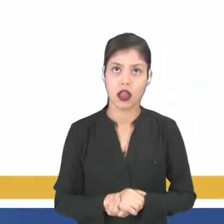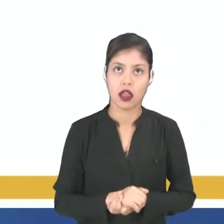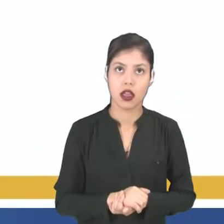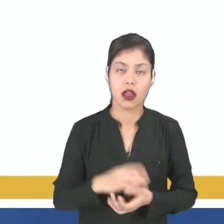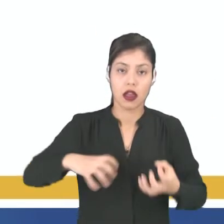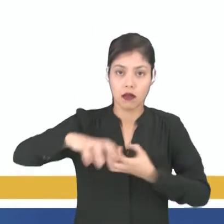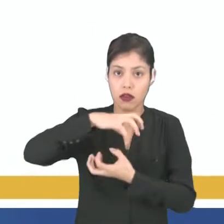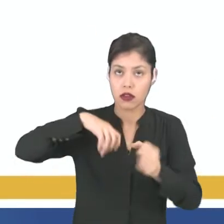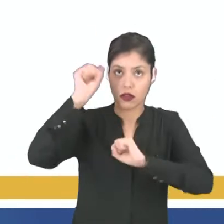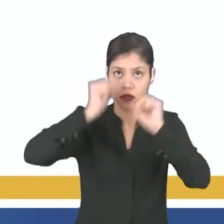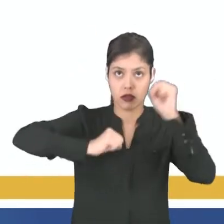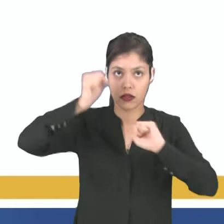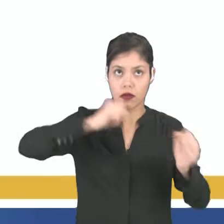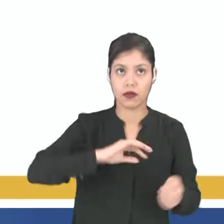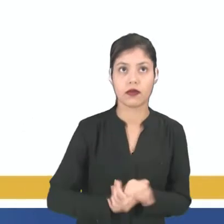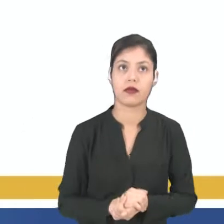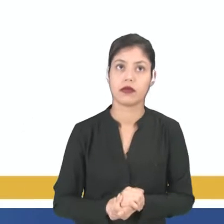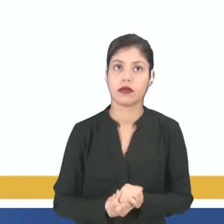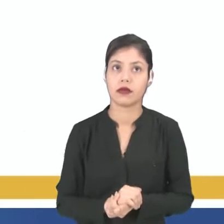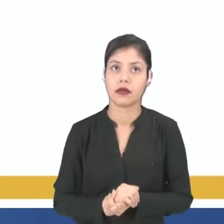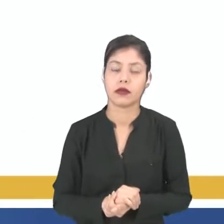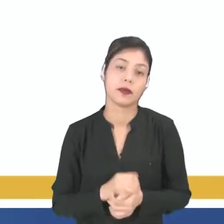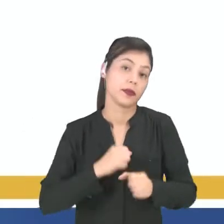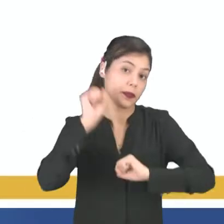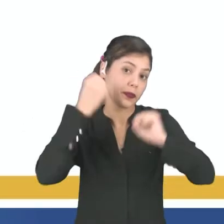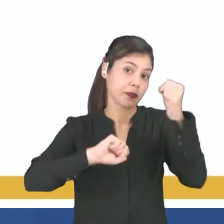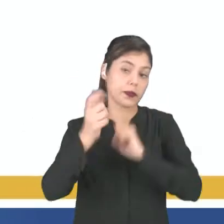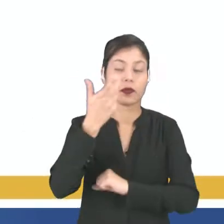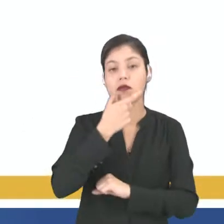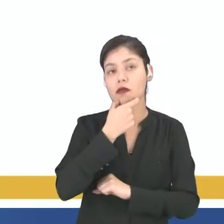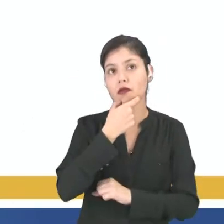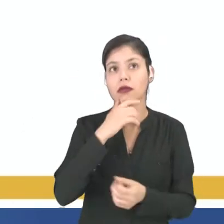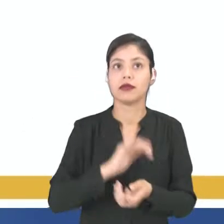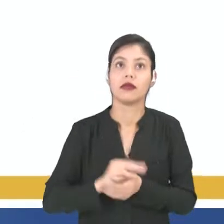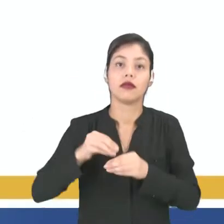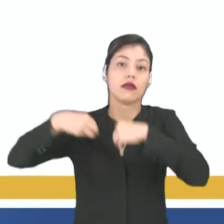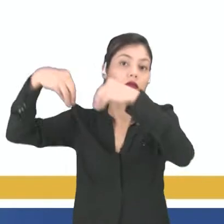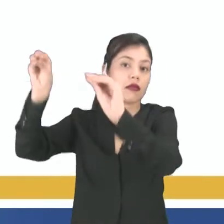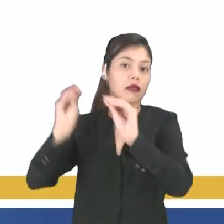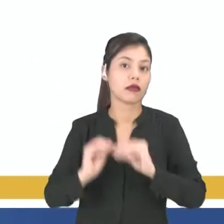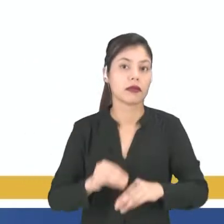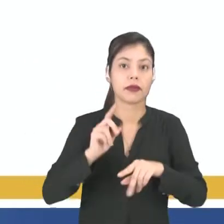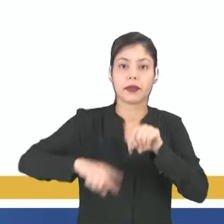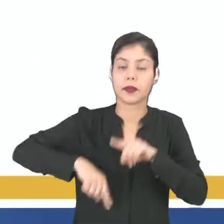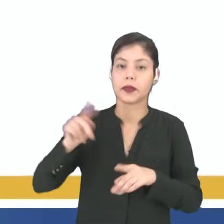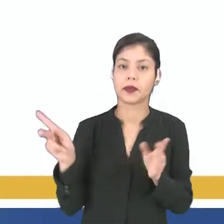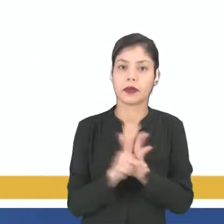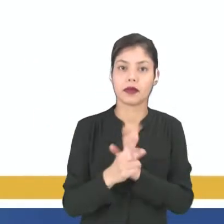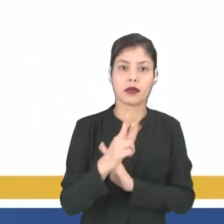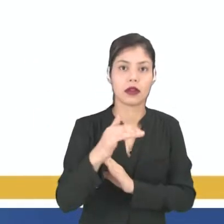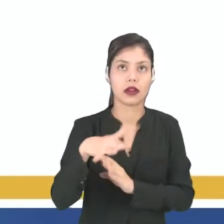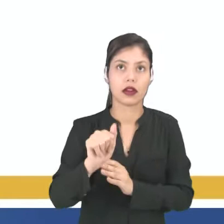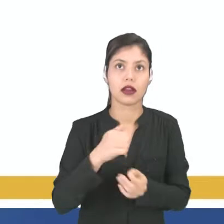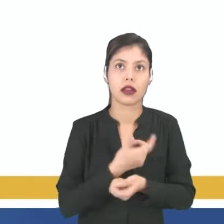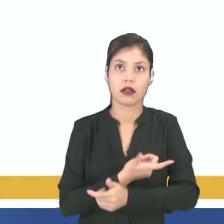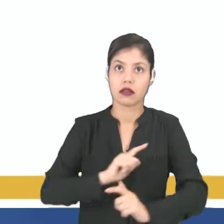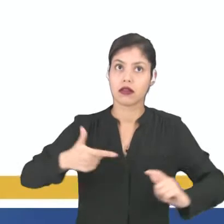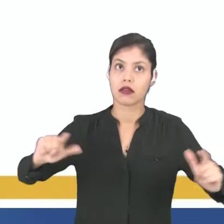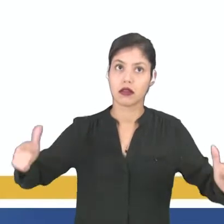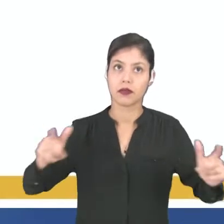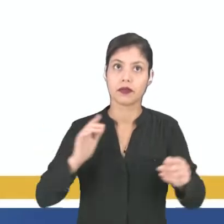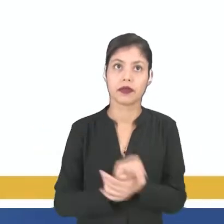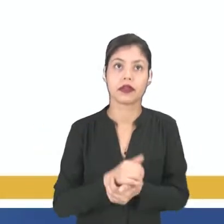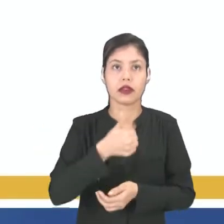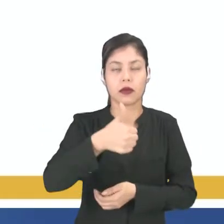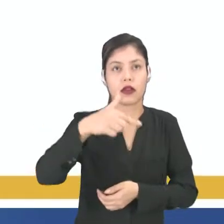pela Revolução Industrial, as fábricas inglesas importam a matéria-prima em grandes quantidades. Em 1870